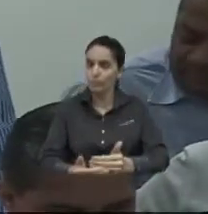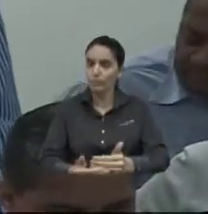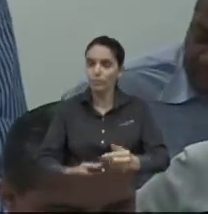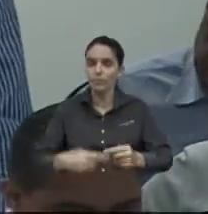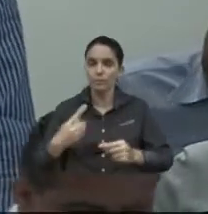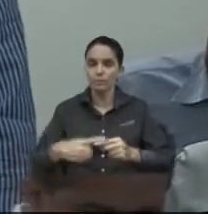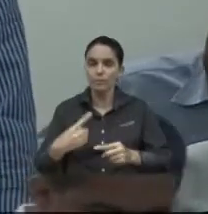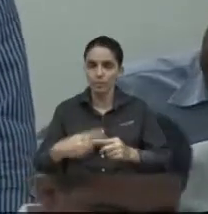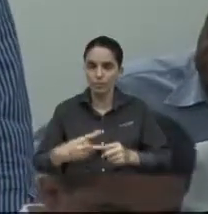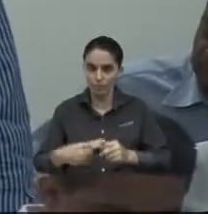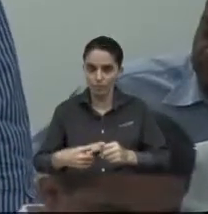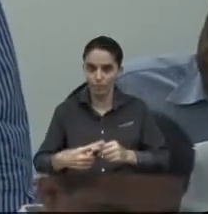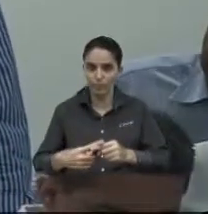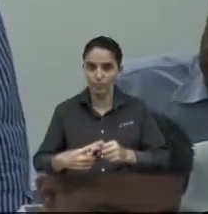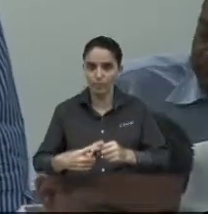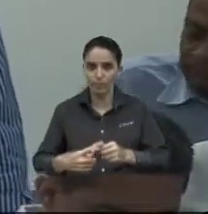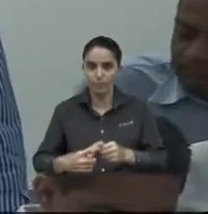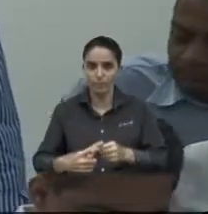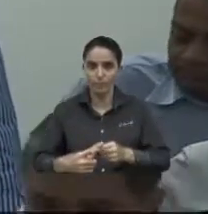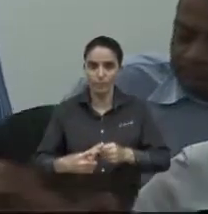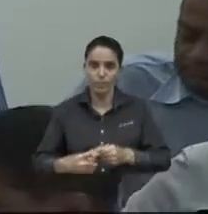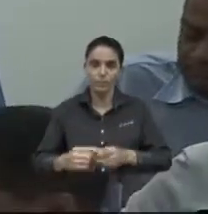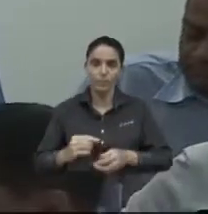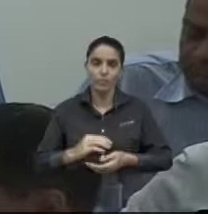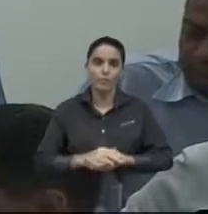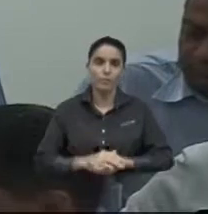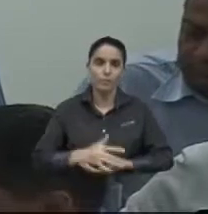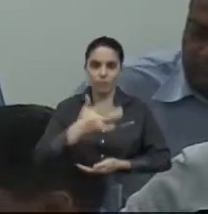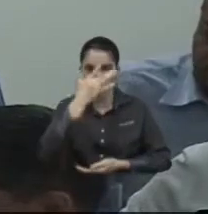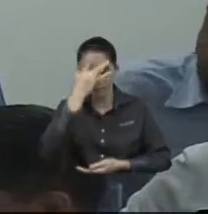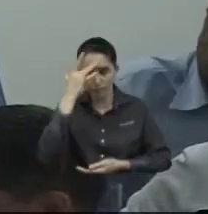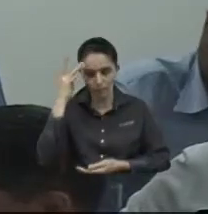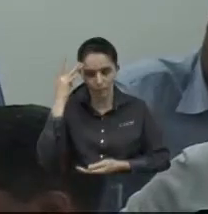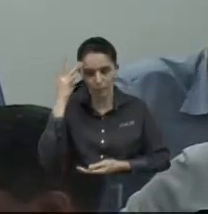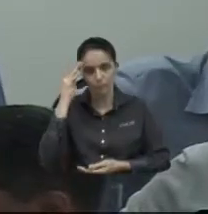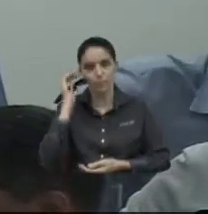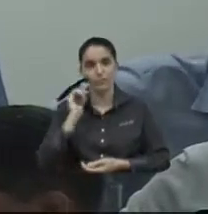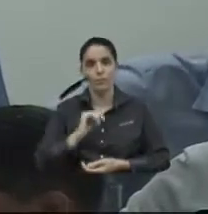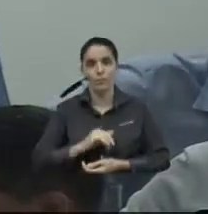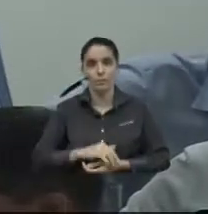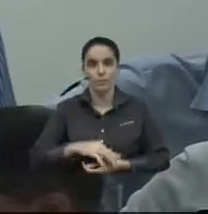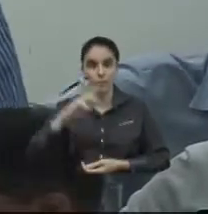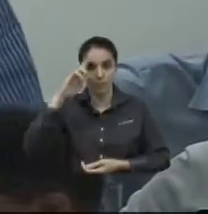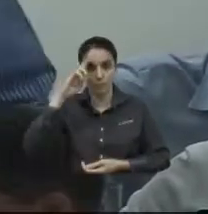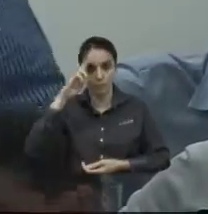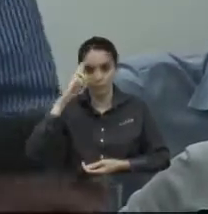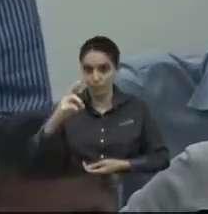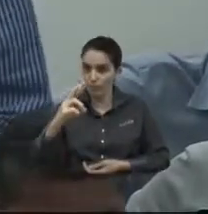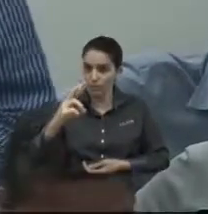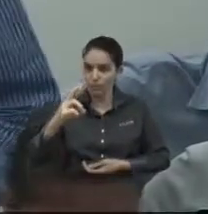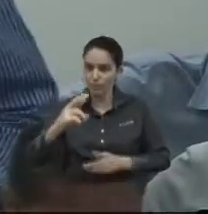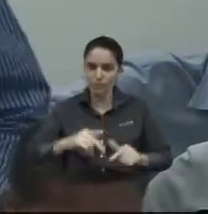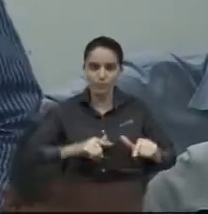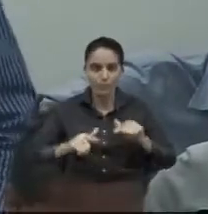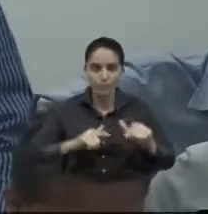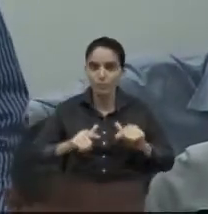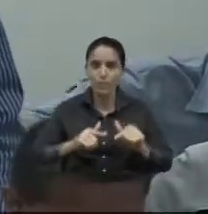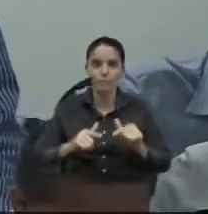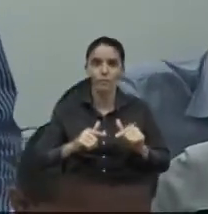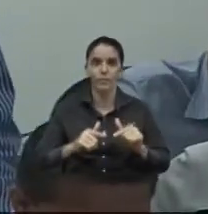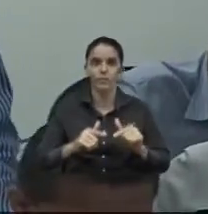Tem lá um proprietário que é da terra, que faz tudo para que